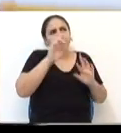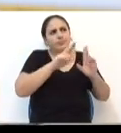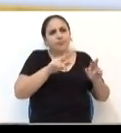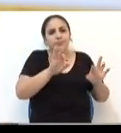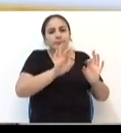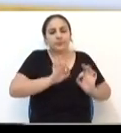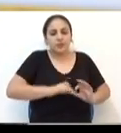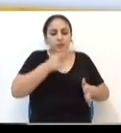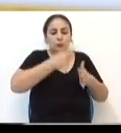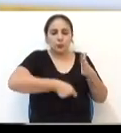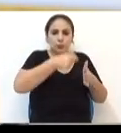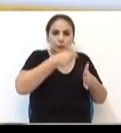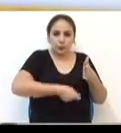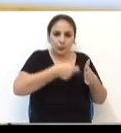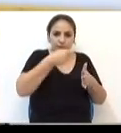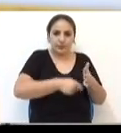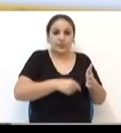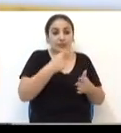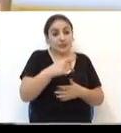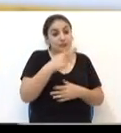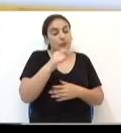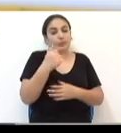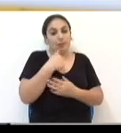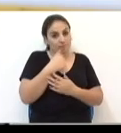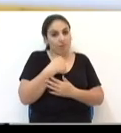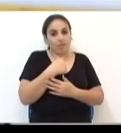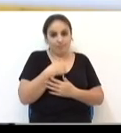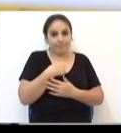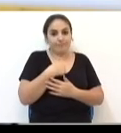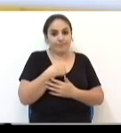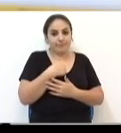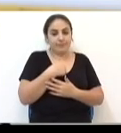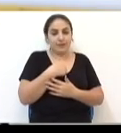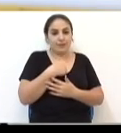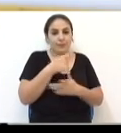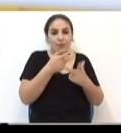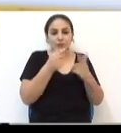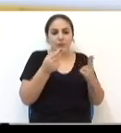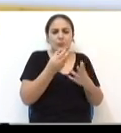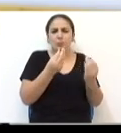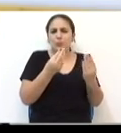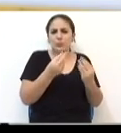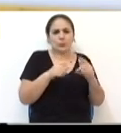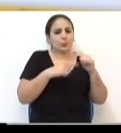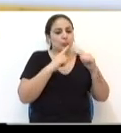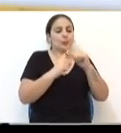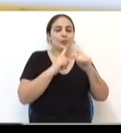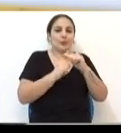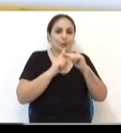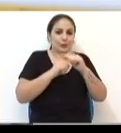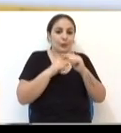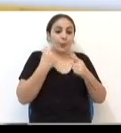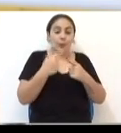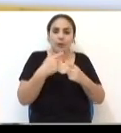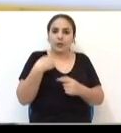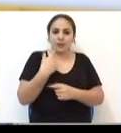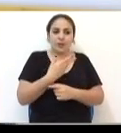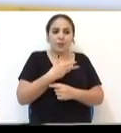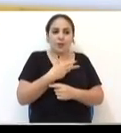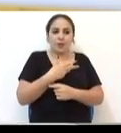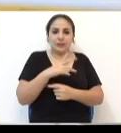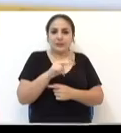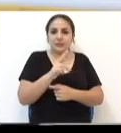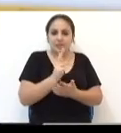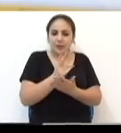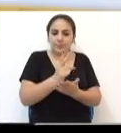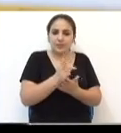encabeçou vários projetos, várias lutas, e isso aí para mim também foi muito positivo, porque não é